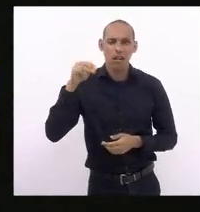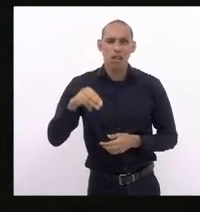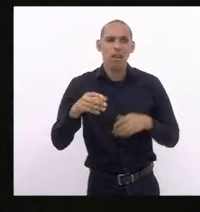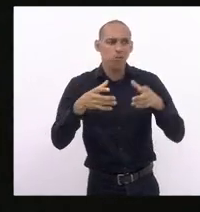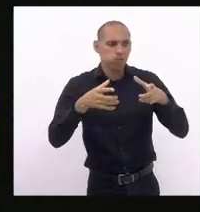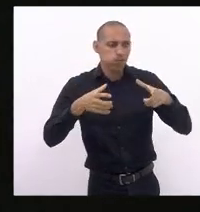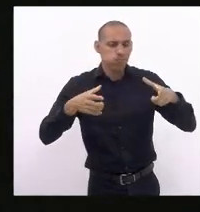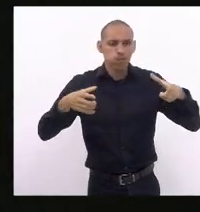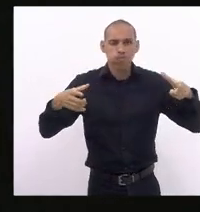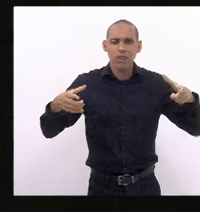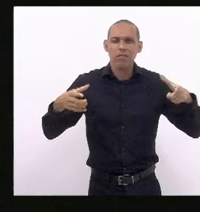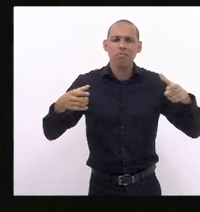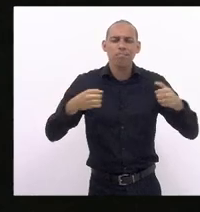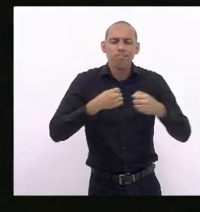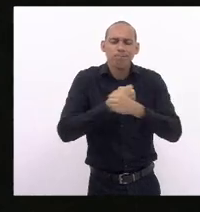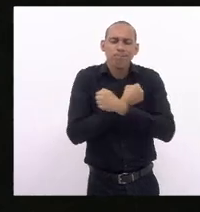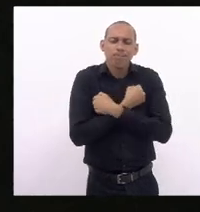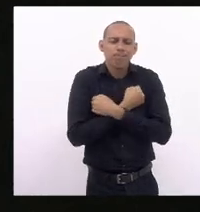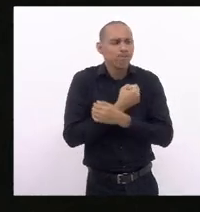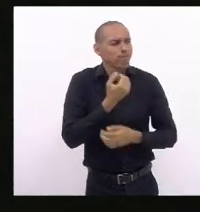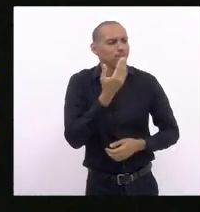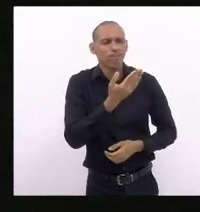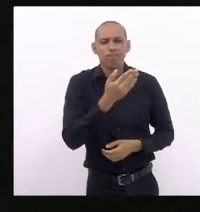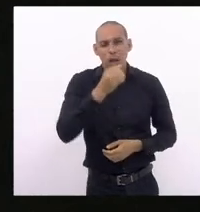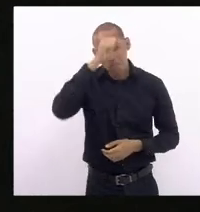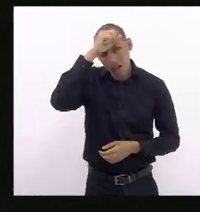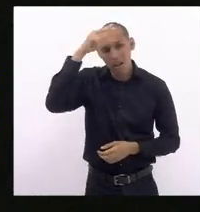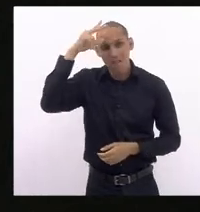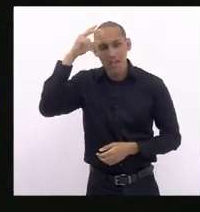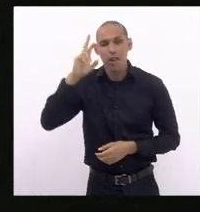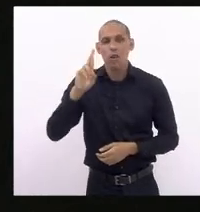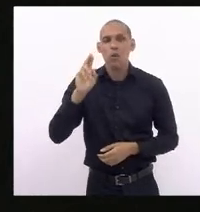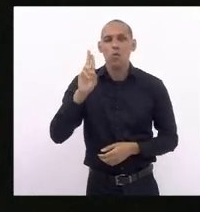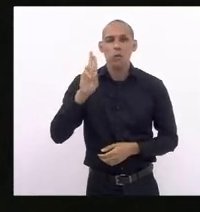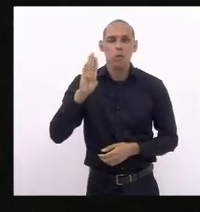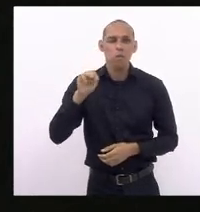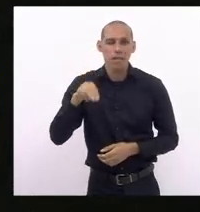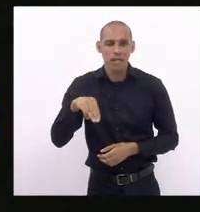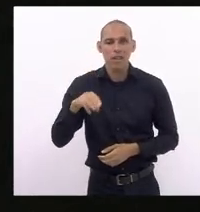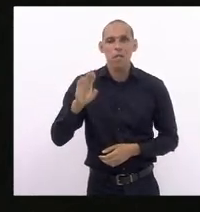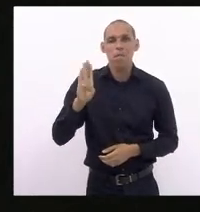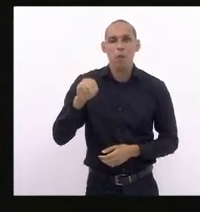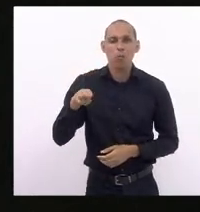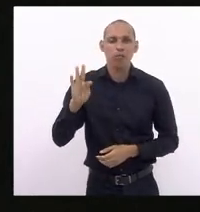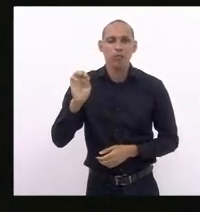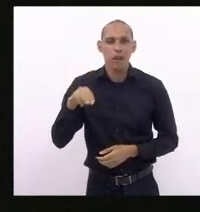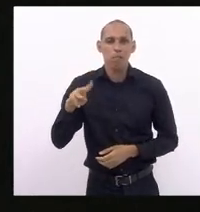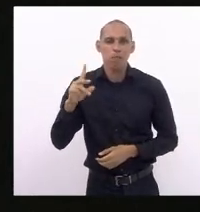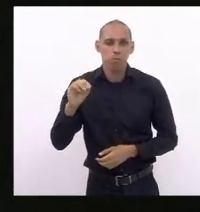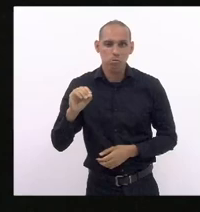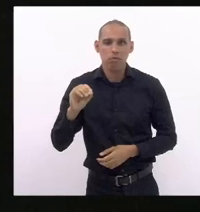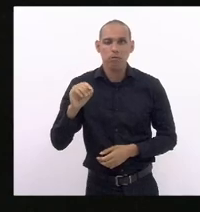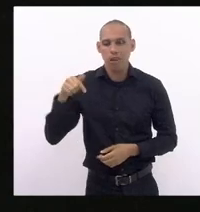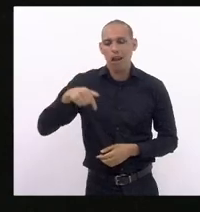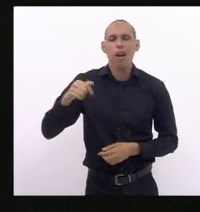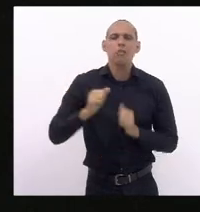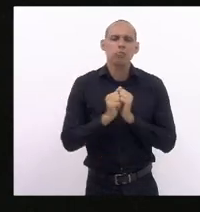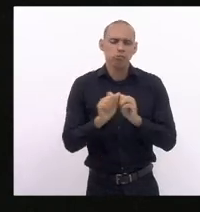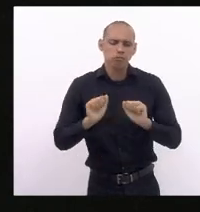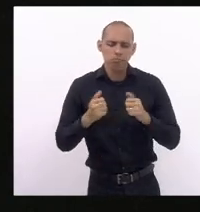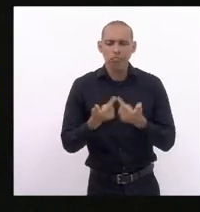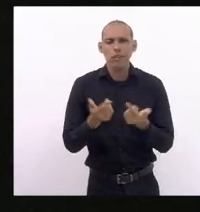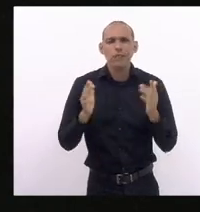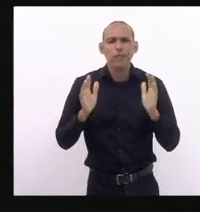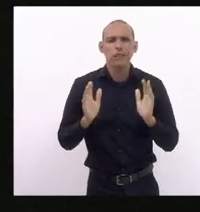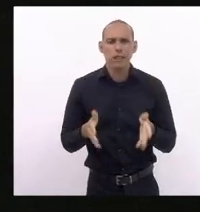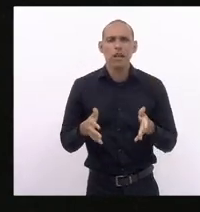nosso abraço ao prefeito Rubens Bontempo, que caminhou conosco nessa Assembleia Legislativa,